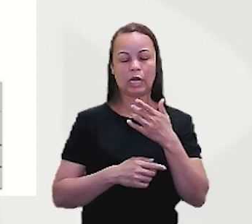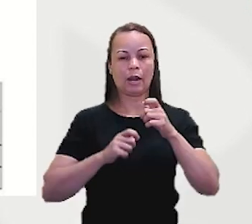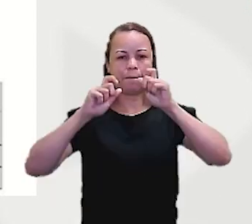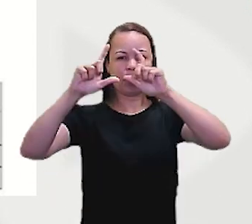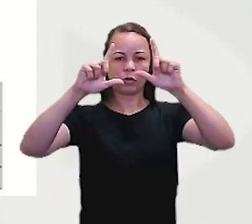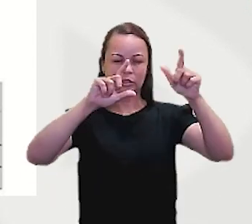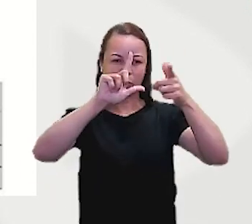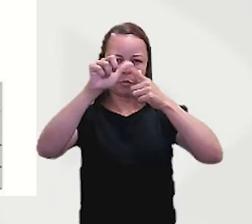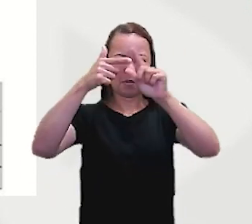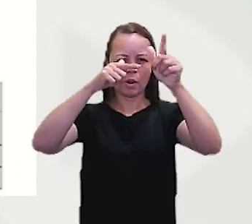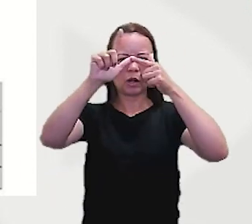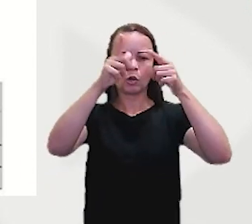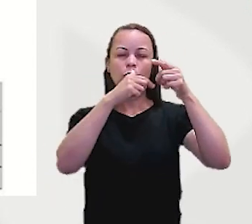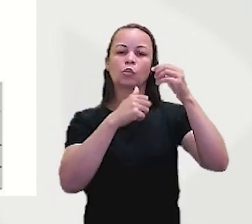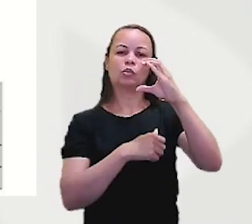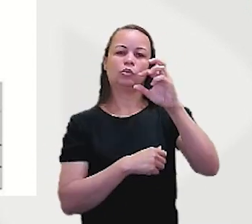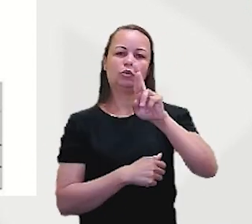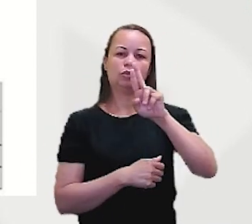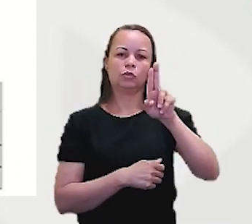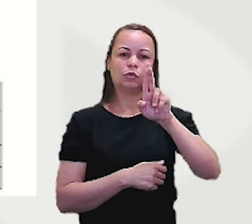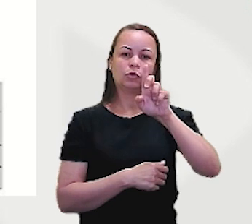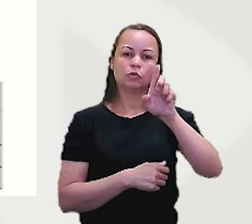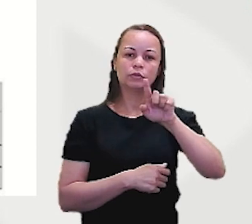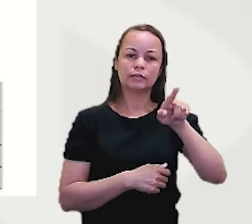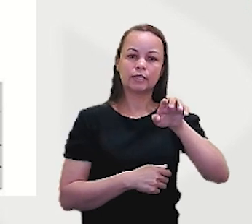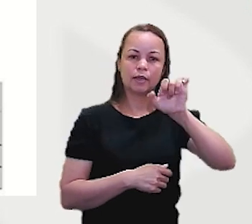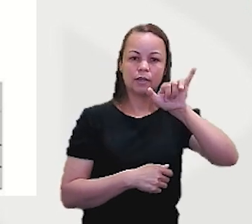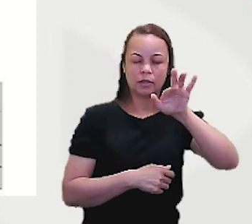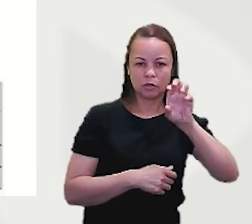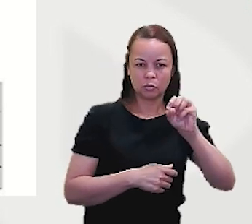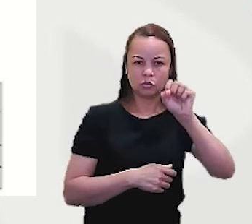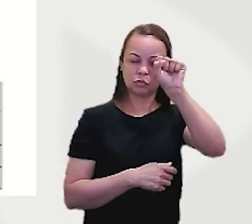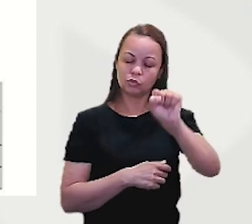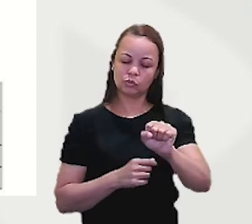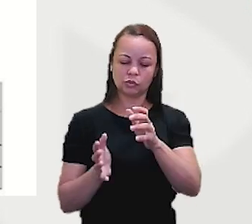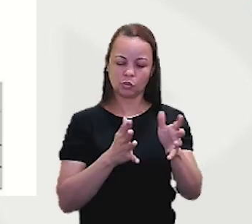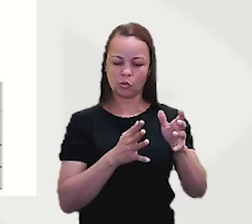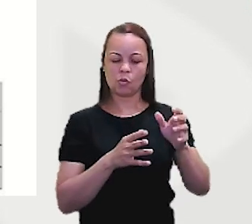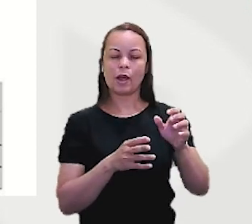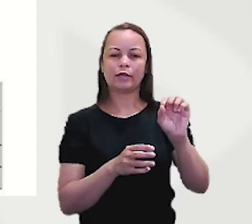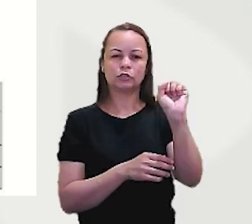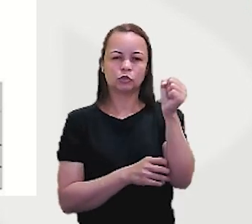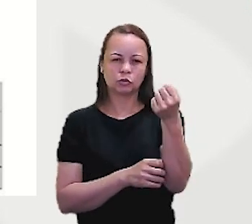da constelação Cruzeiro do Sul, às 8h30 do dia